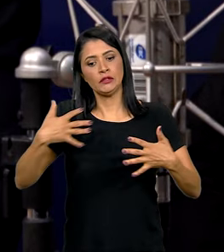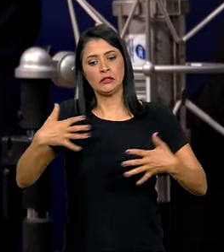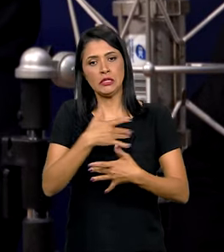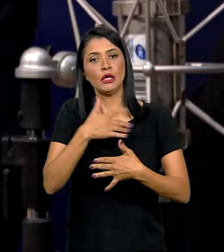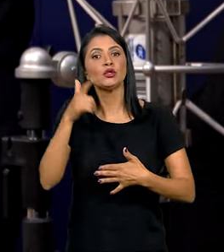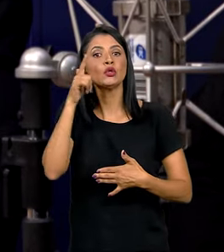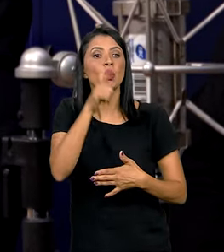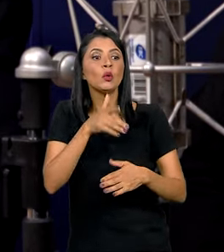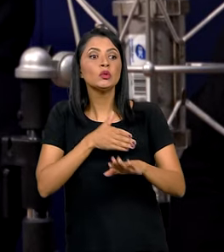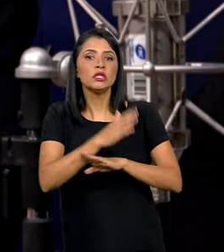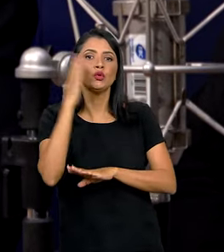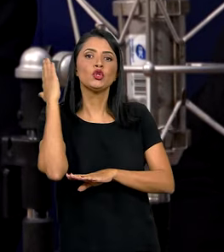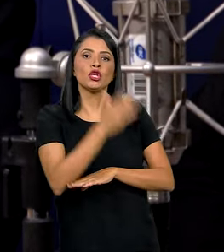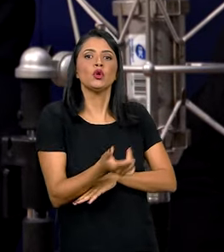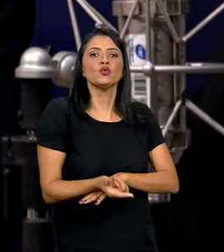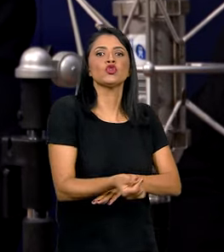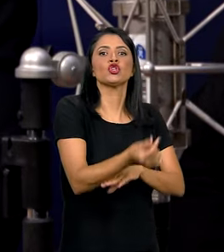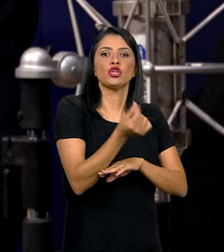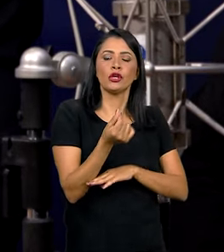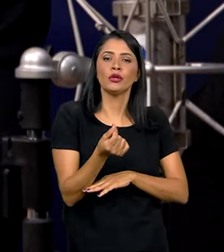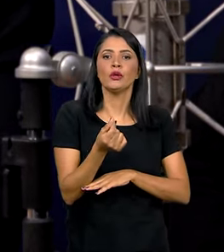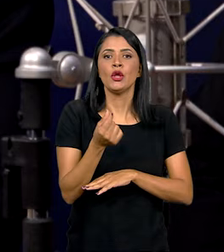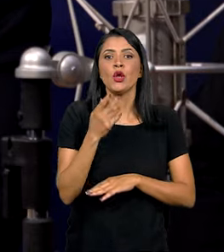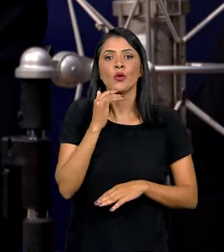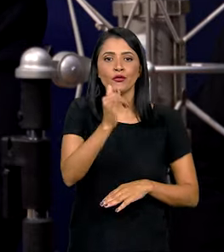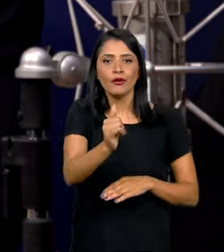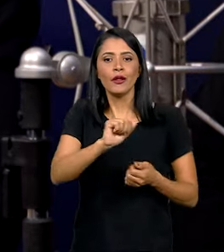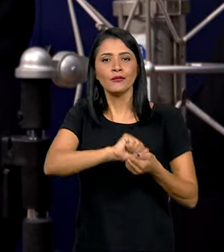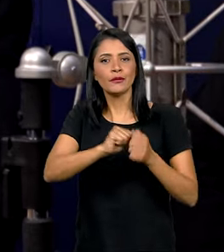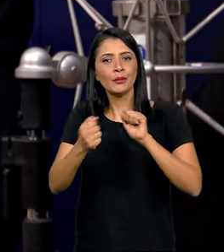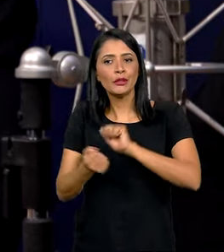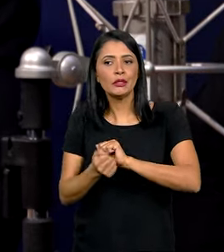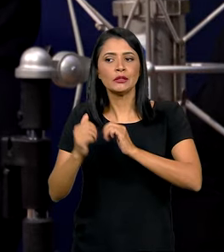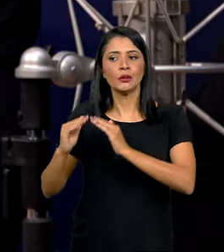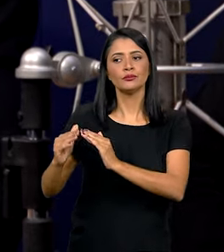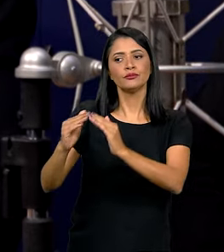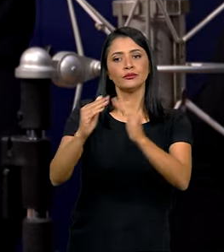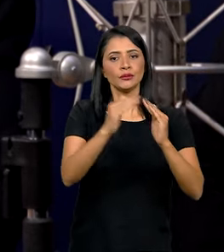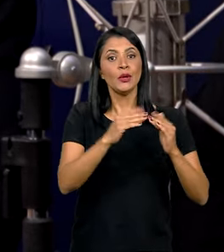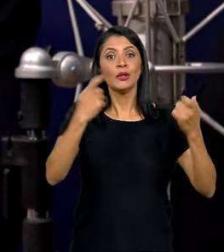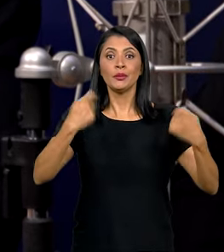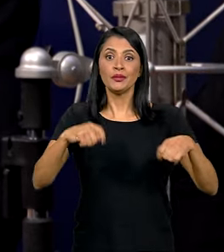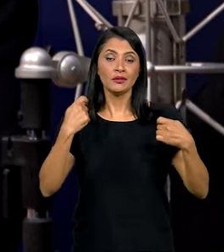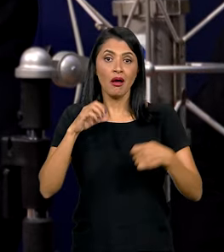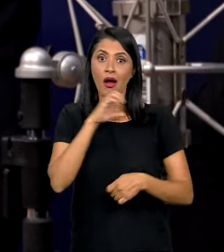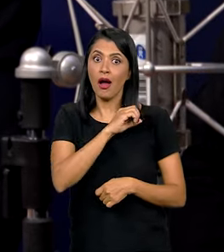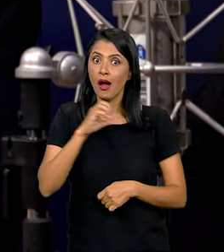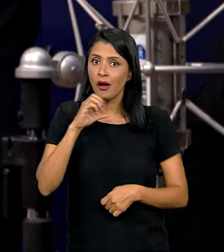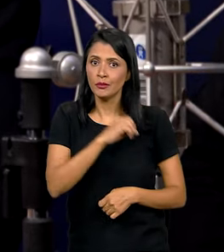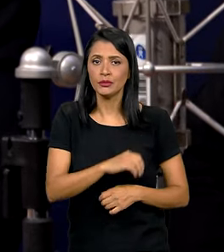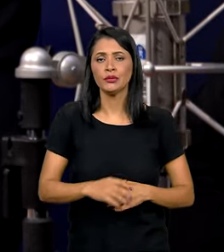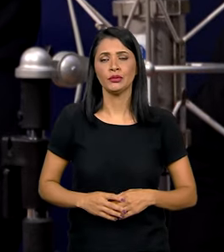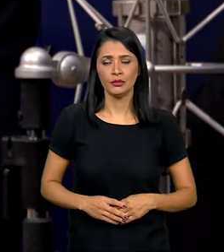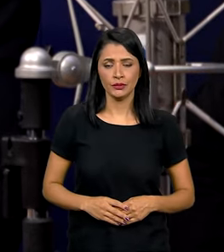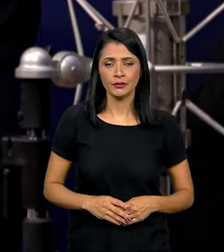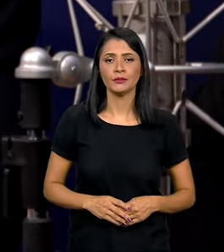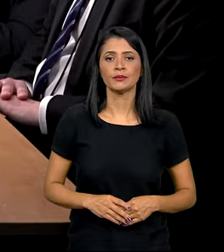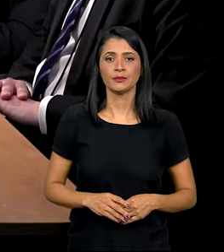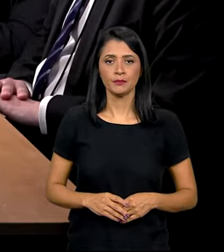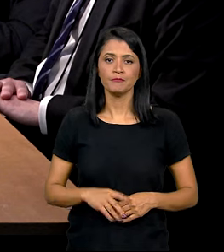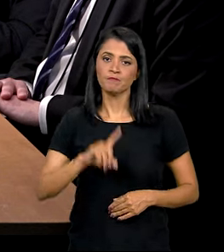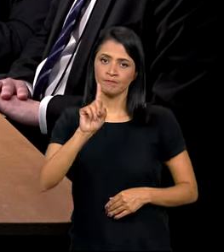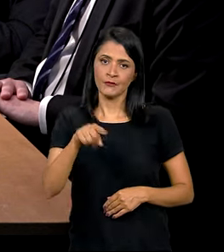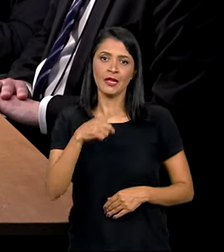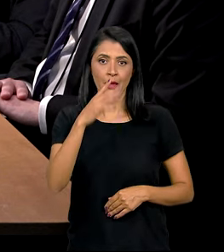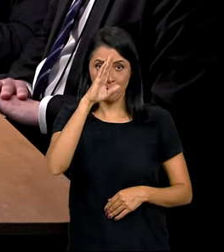a cidade conseguir acessar diretamente o recurso e quando a gente fala de adaptação e Residência o que a gente mais precisa é de velocidade uhum